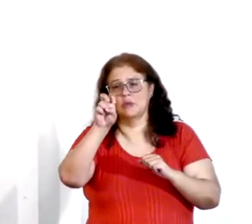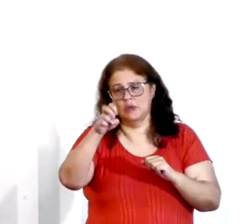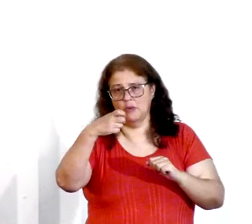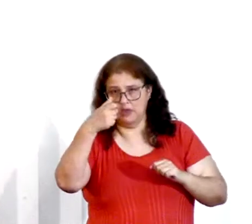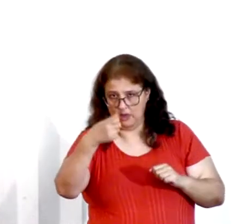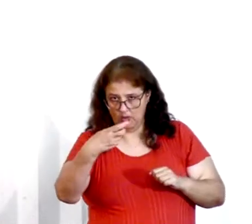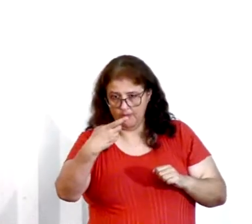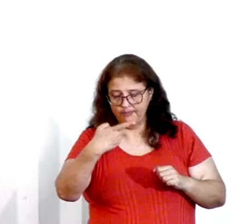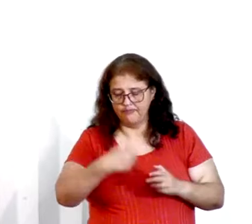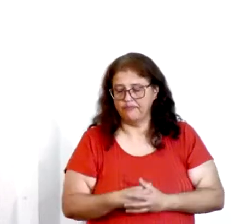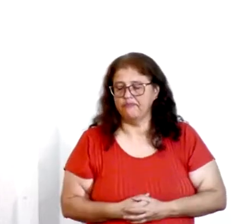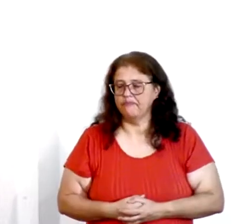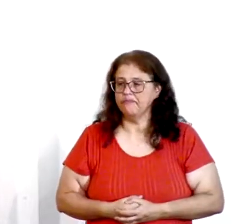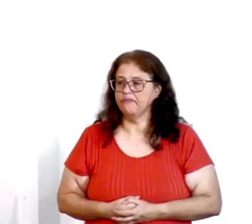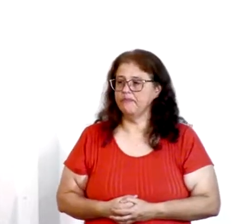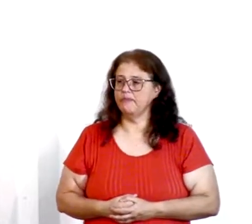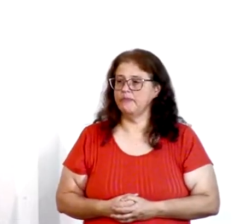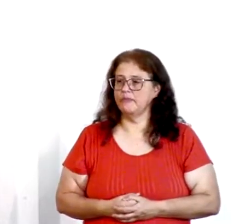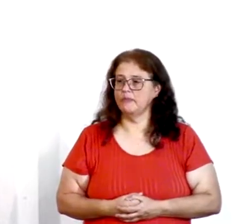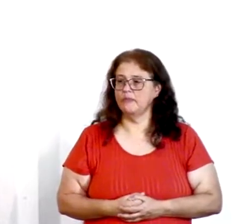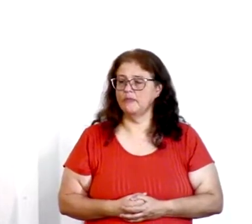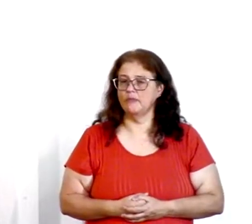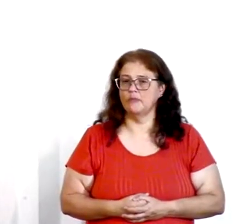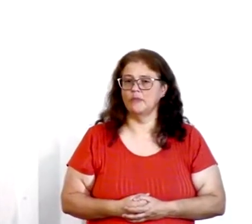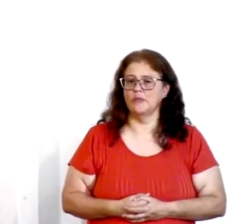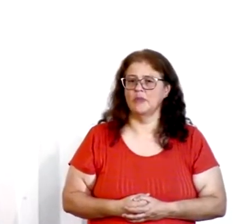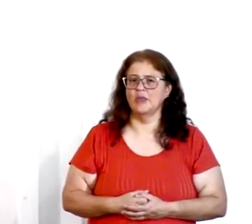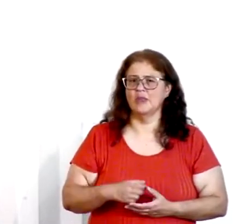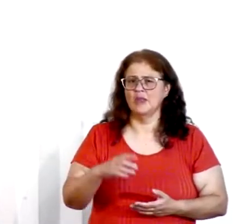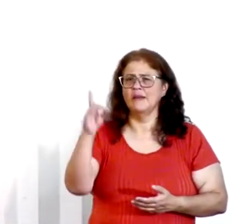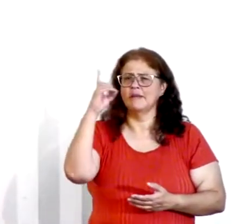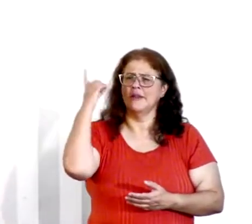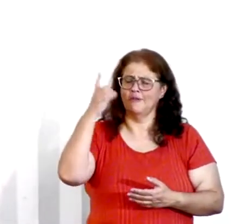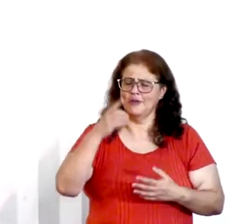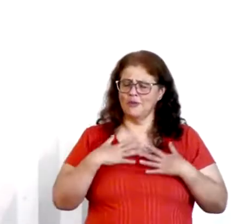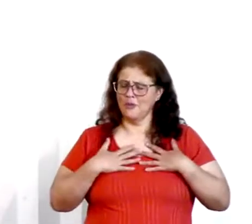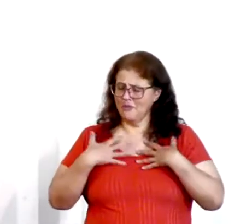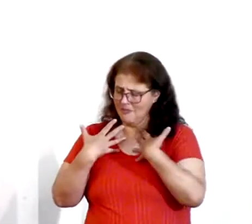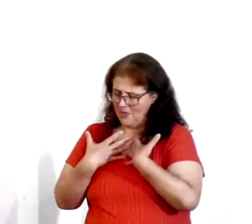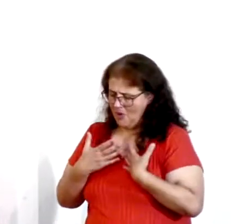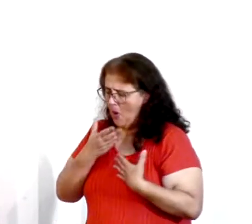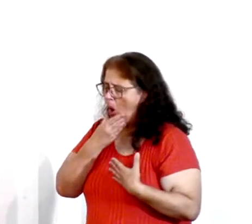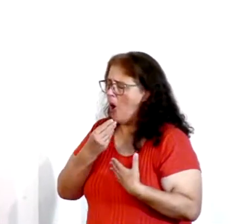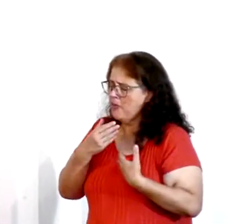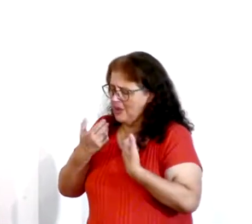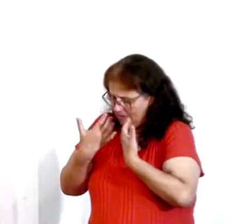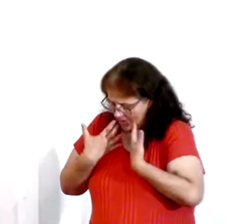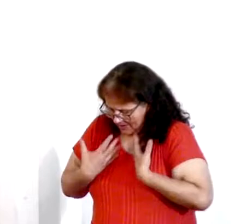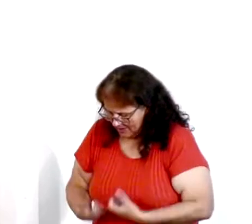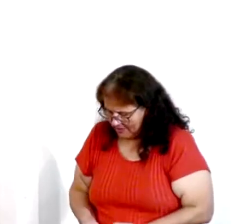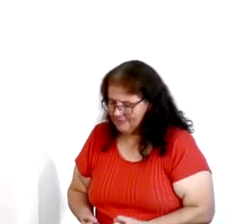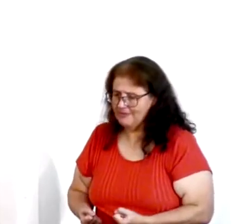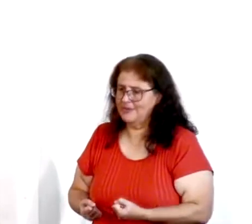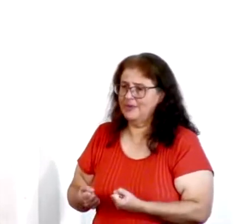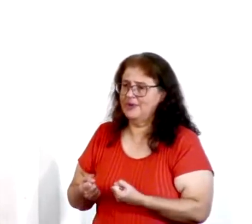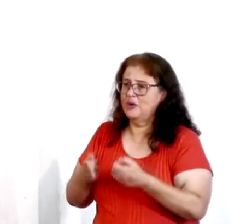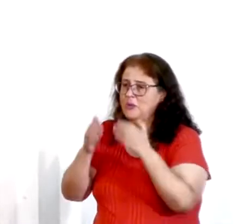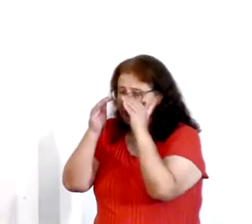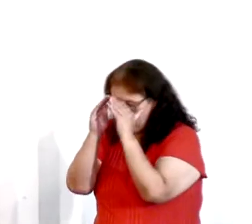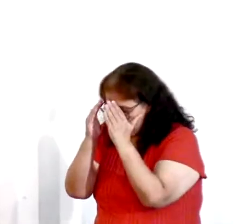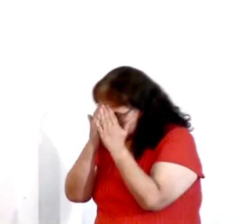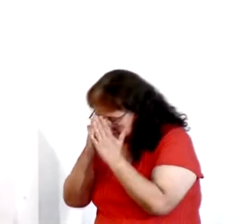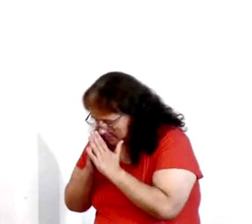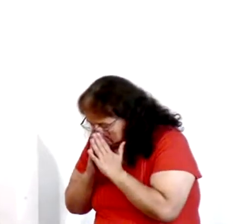51, um homem quebrantado, diante da repreensão do profeta